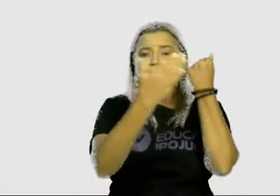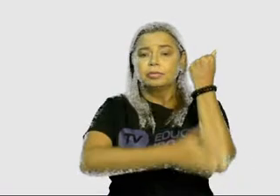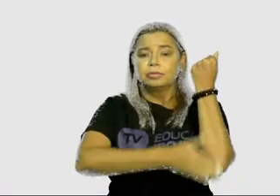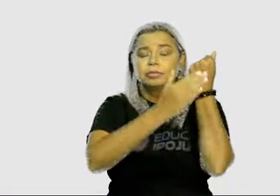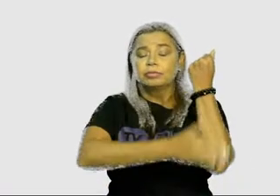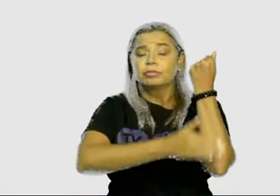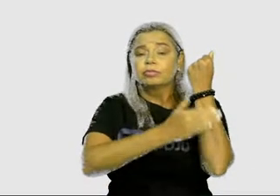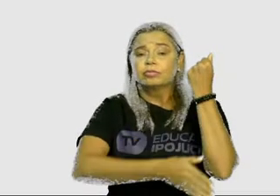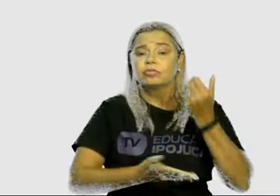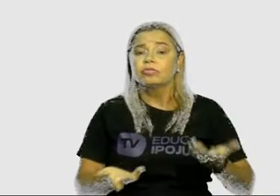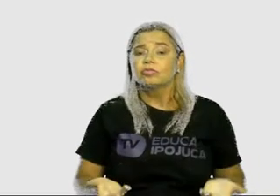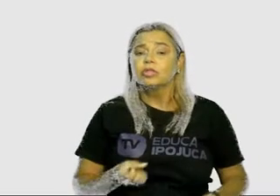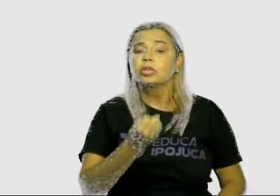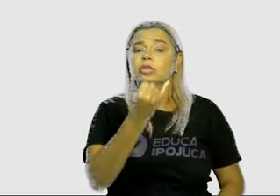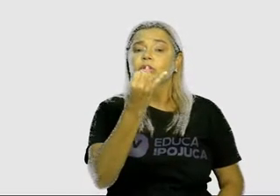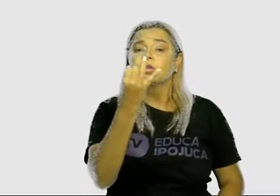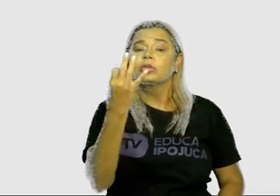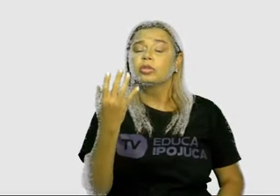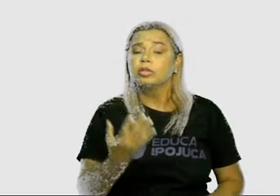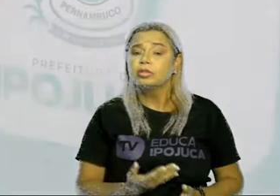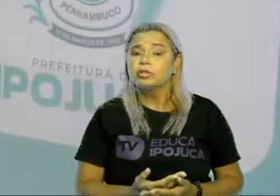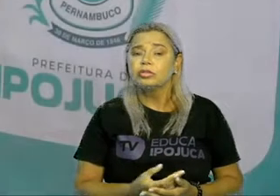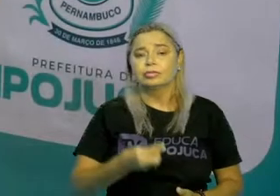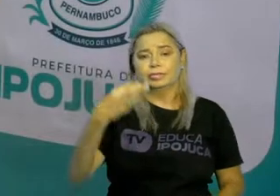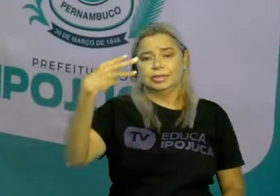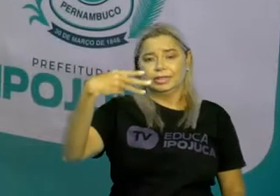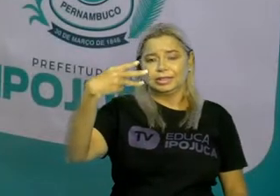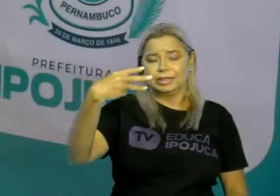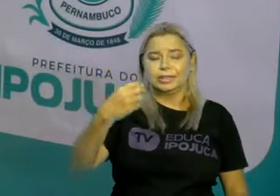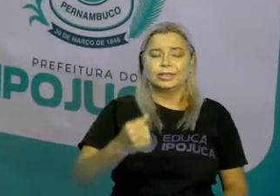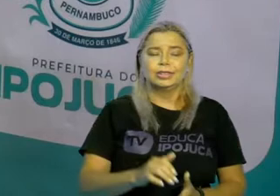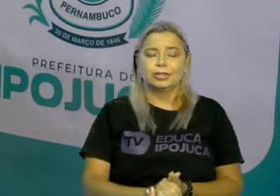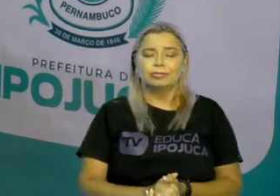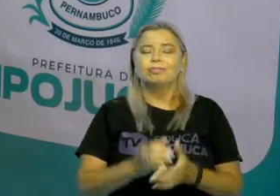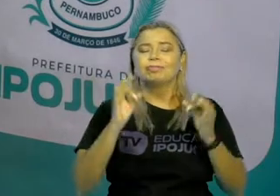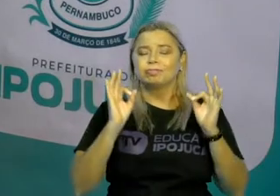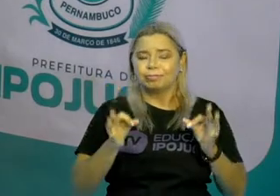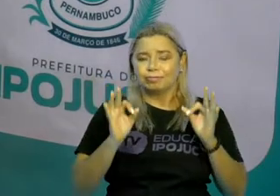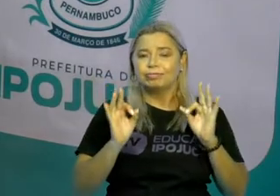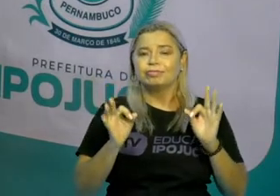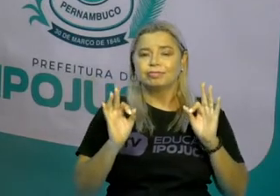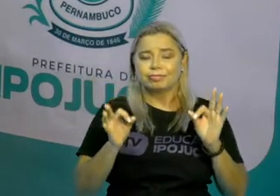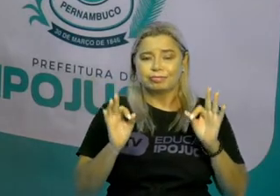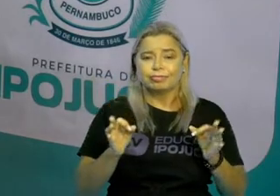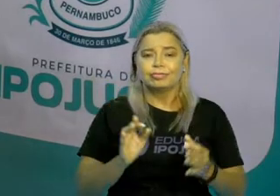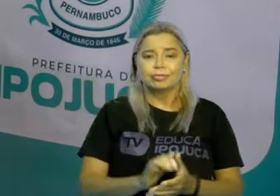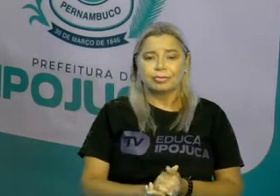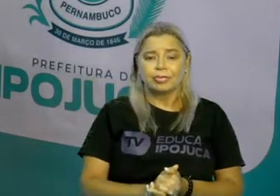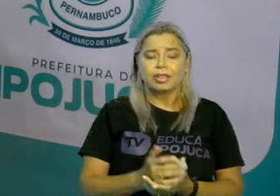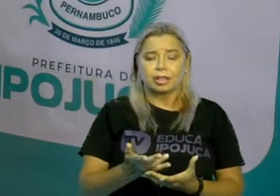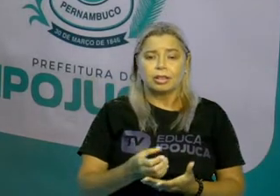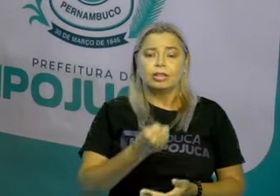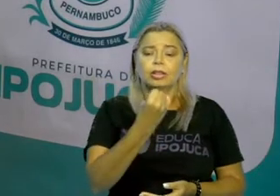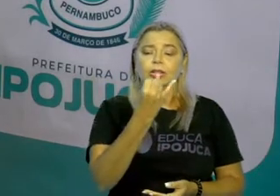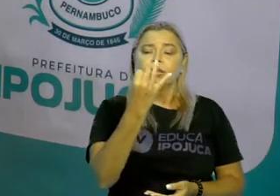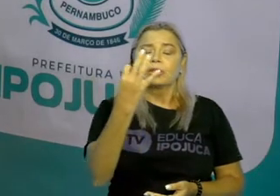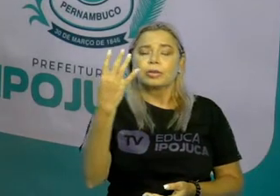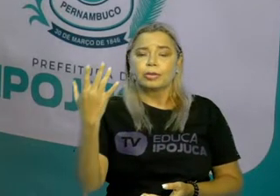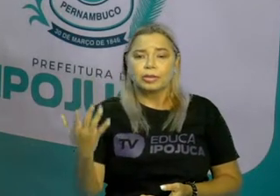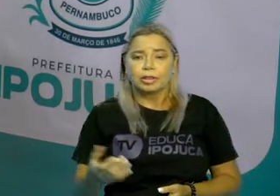quantos? Três abacaxis. Perfeito. A contagem rápida e visual de